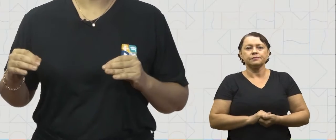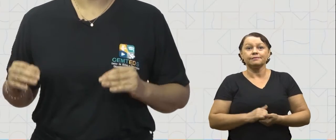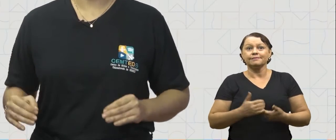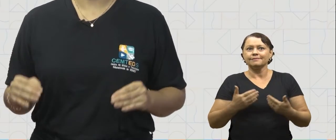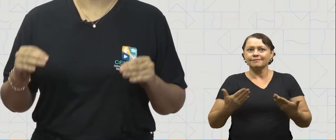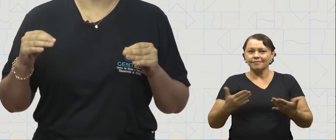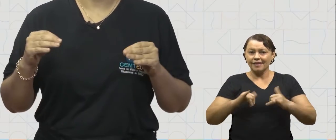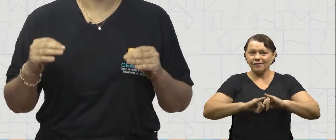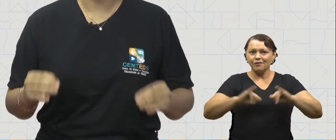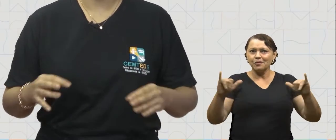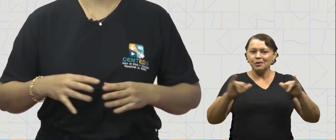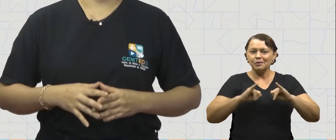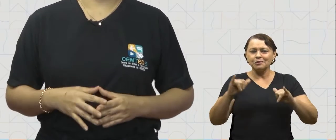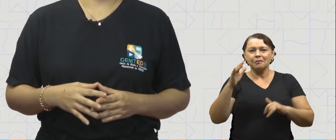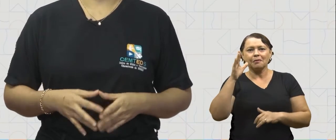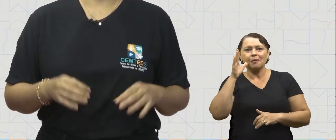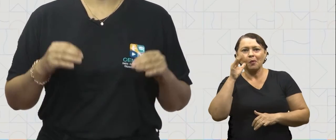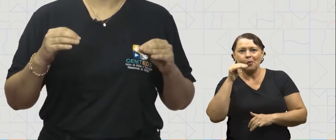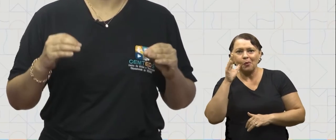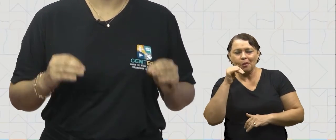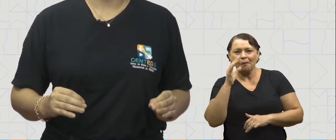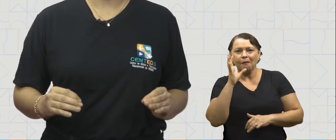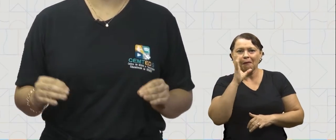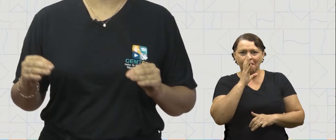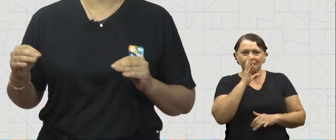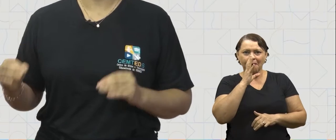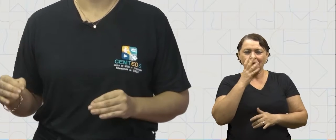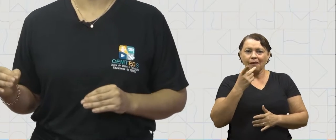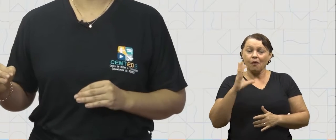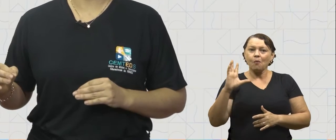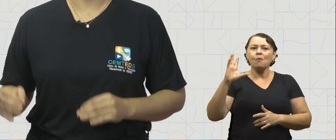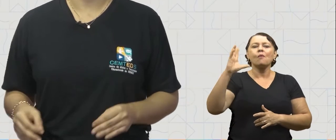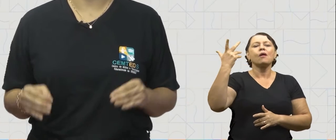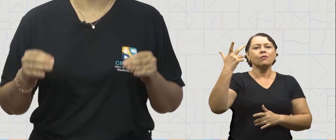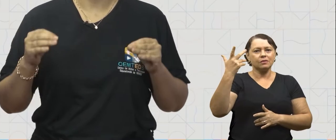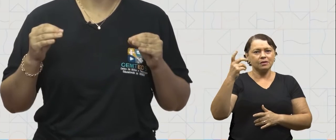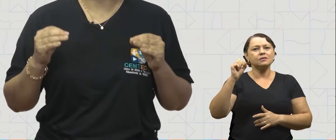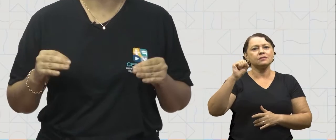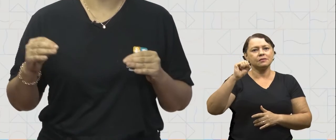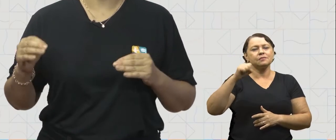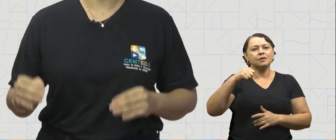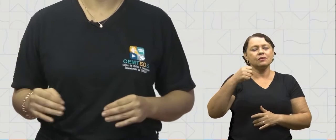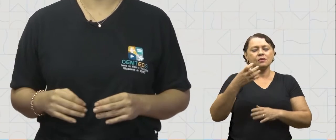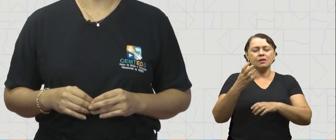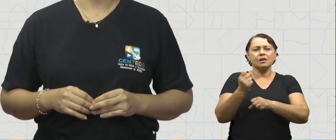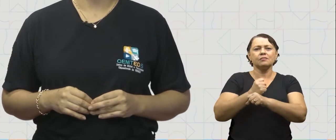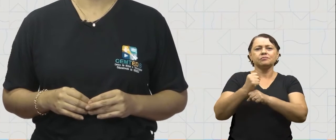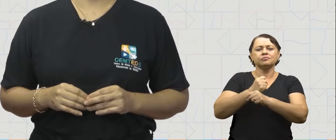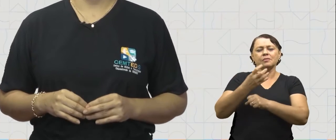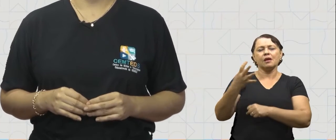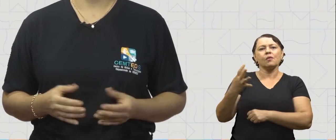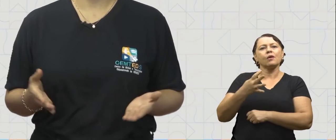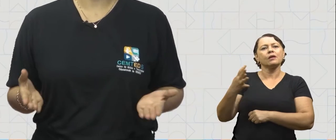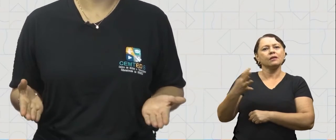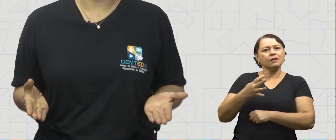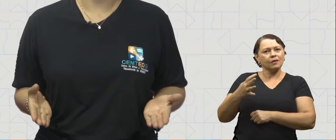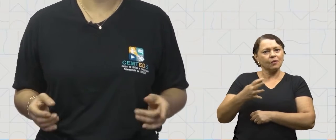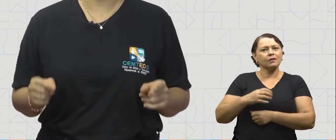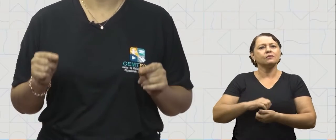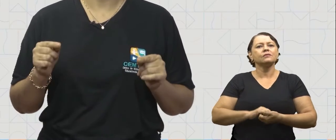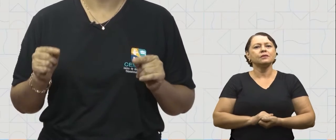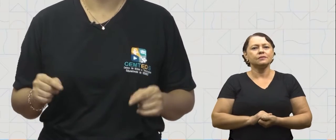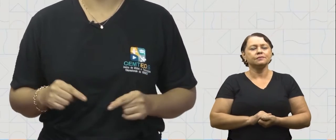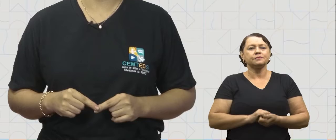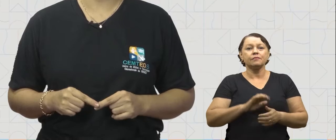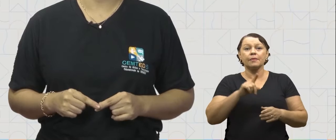Olhe que notícia curiosa! Um fato que foi noticiado há 44 anos.